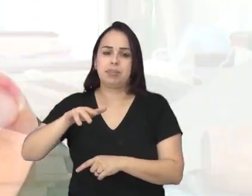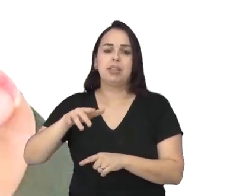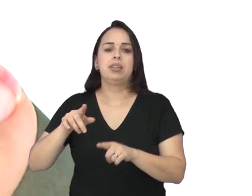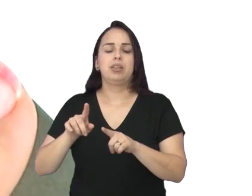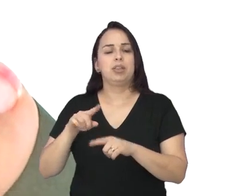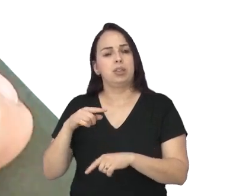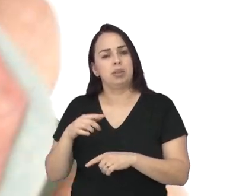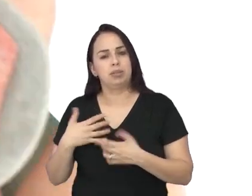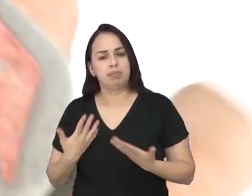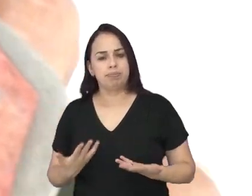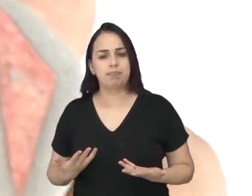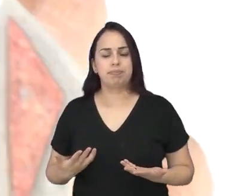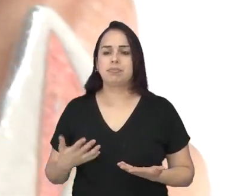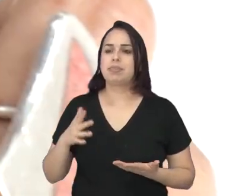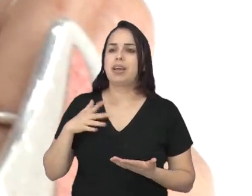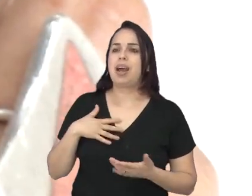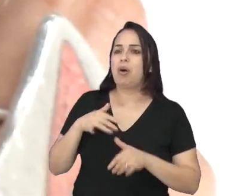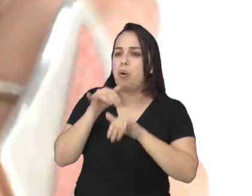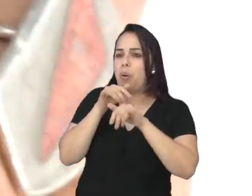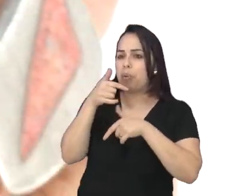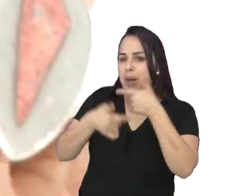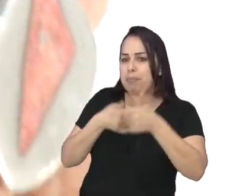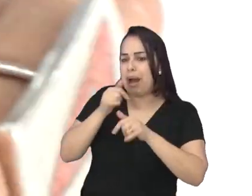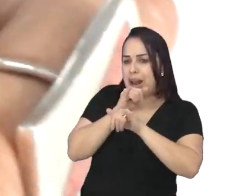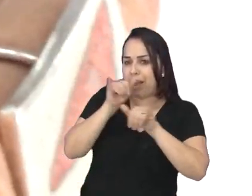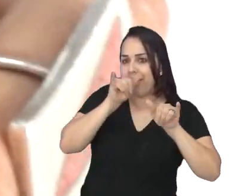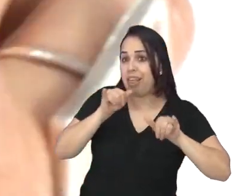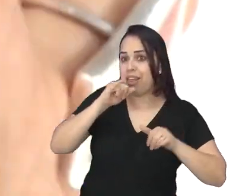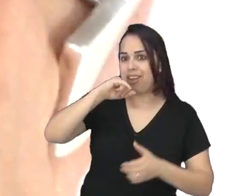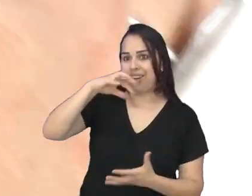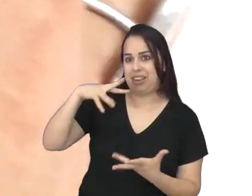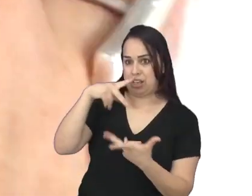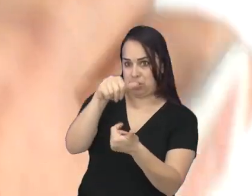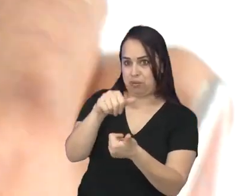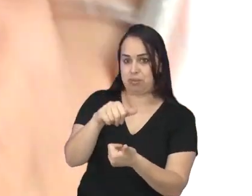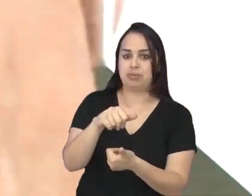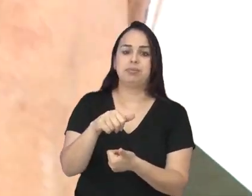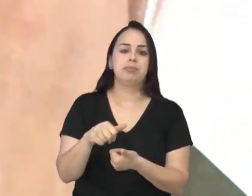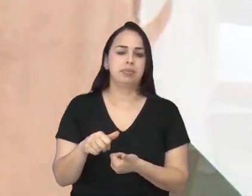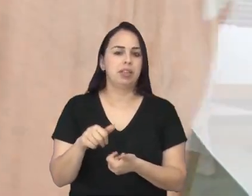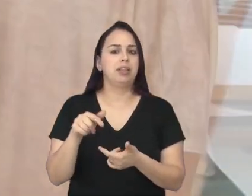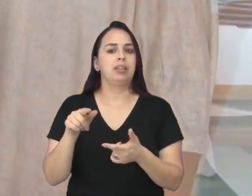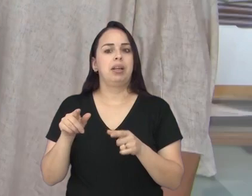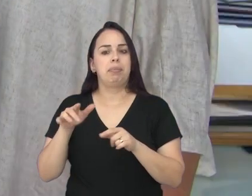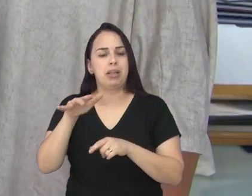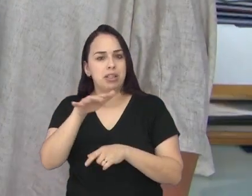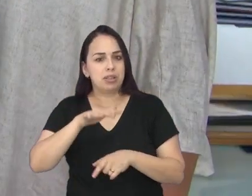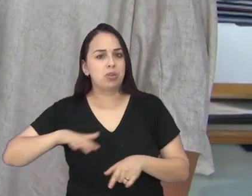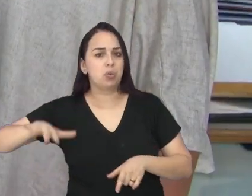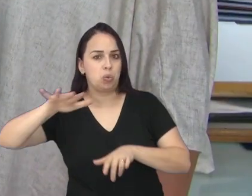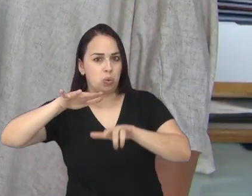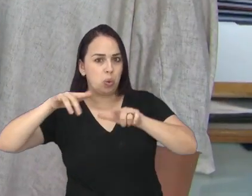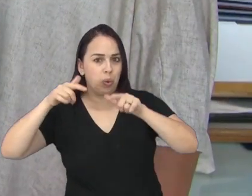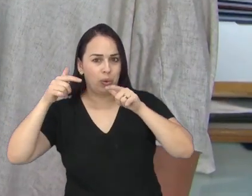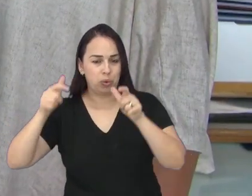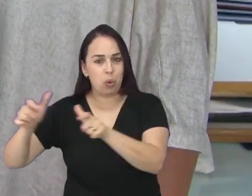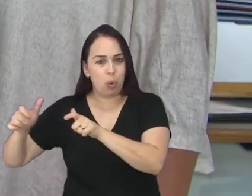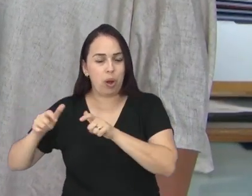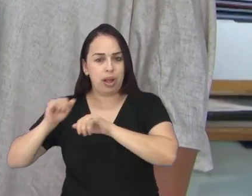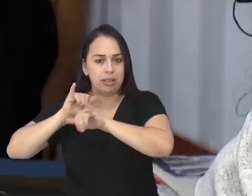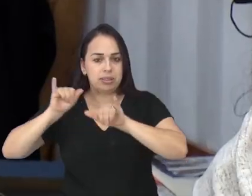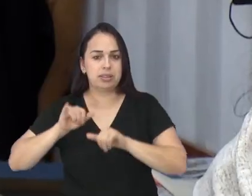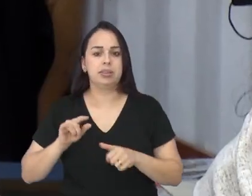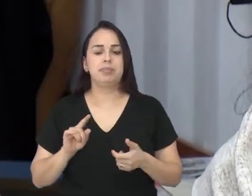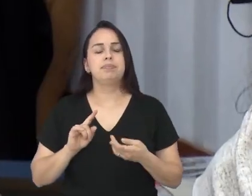gente apareceu. Então, um trabalho divulgado internacionalmente. Exatamente. Então, de todo o complexo isso. aqui. E outra coisa também que a gente